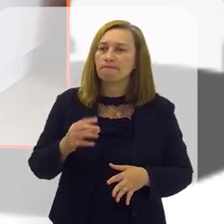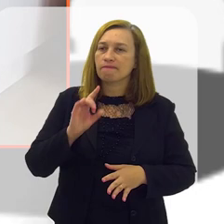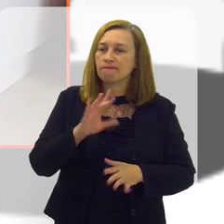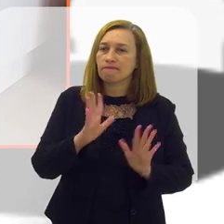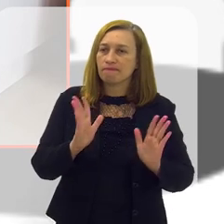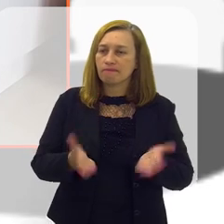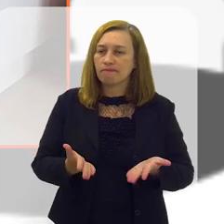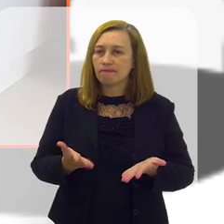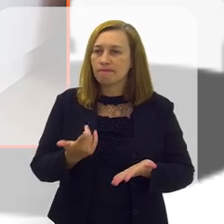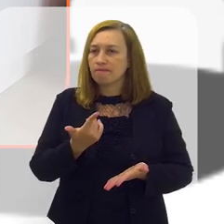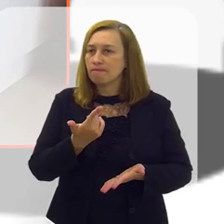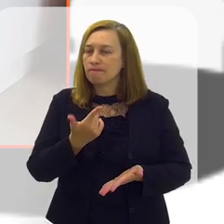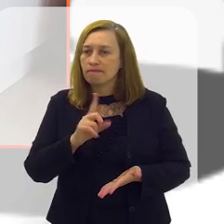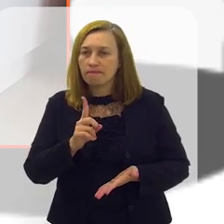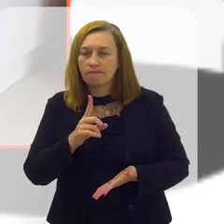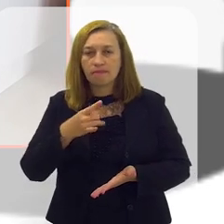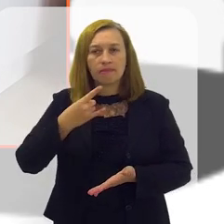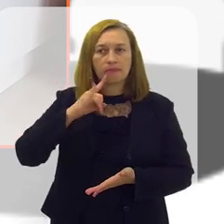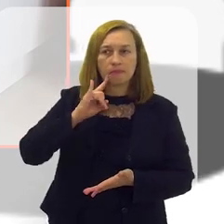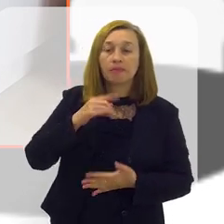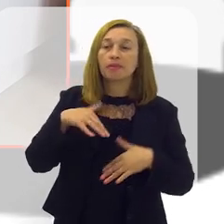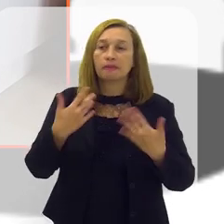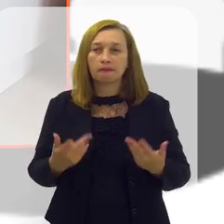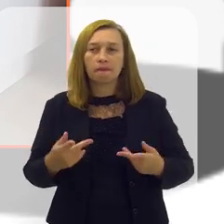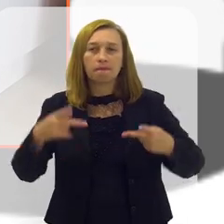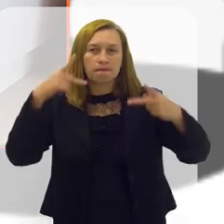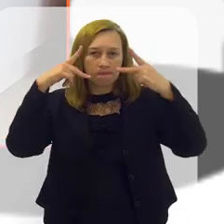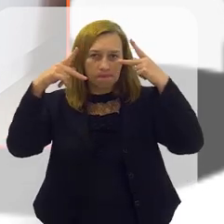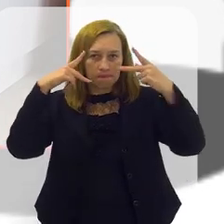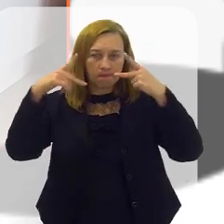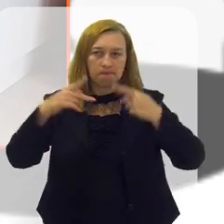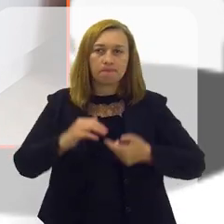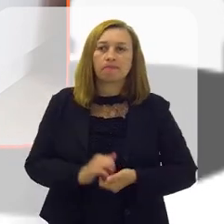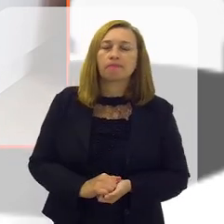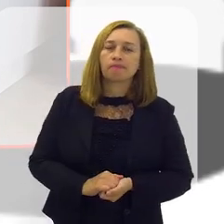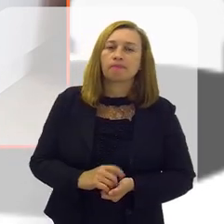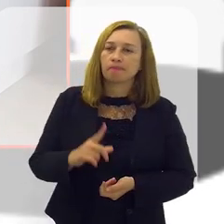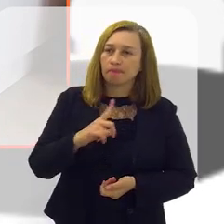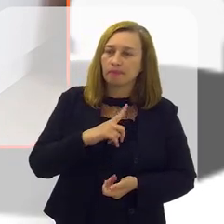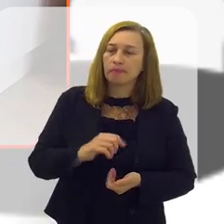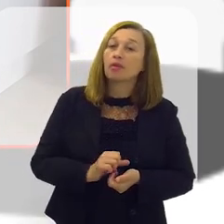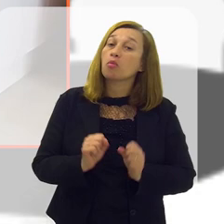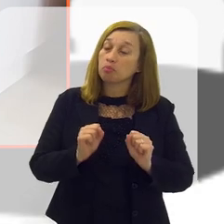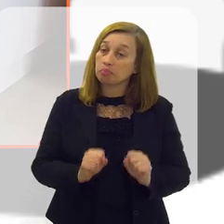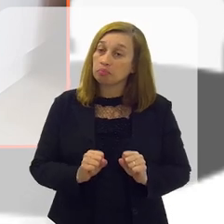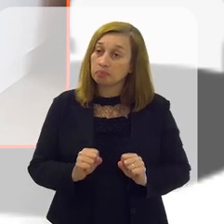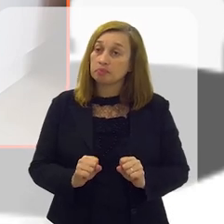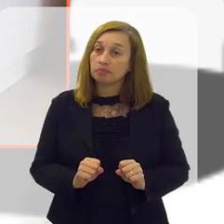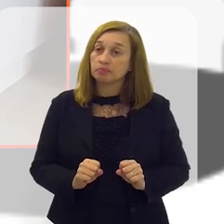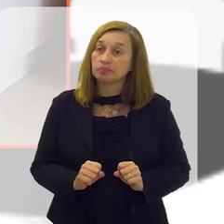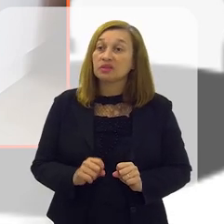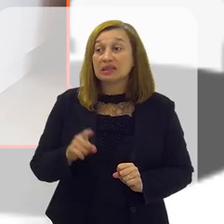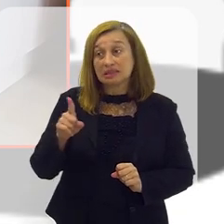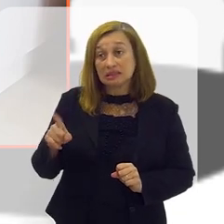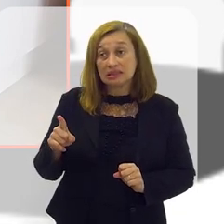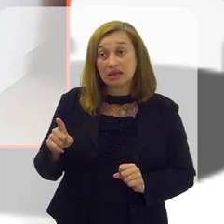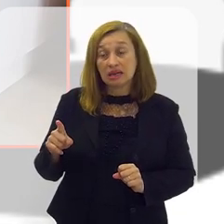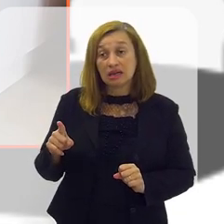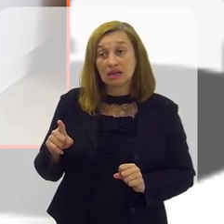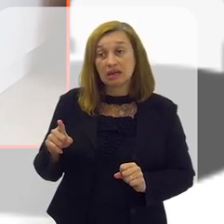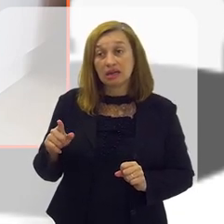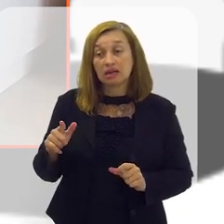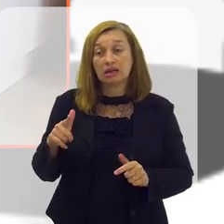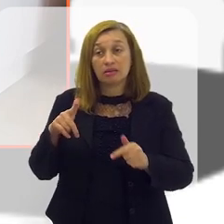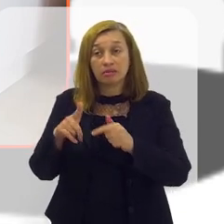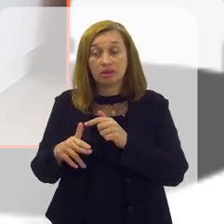hoje. Então, se a pessoa tem uma questão psiquiátrica, outra questão psiquiátrica, pode ser que se ela atrapalhar